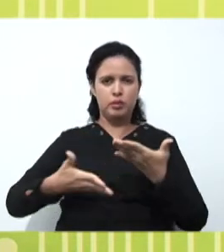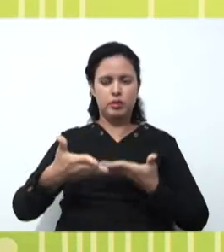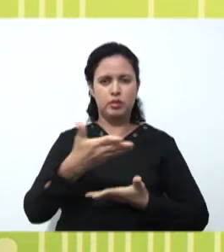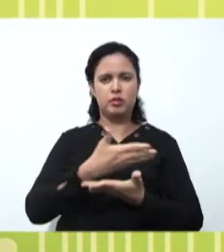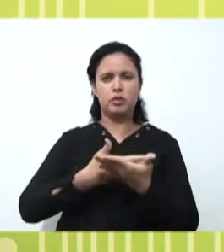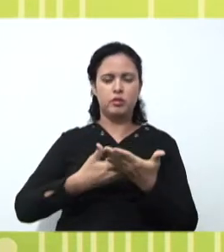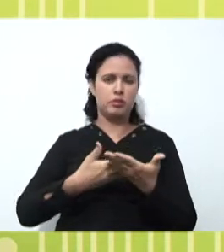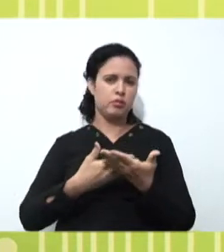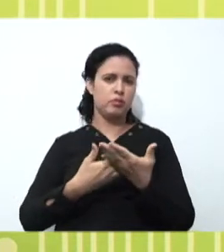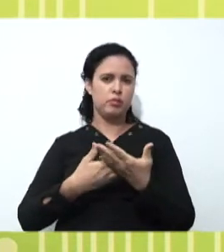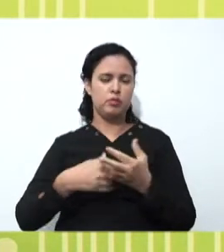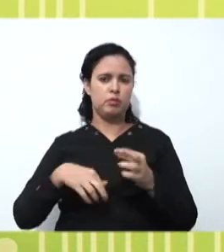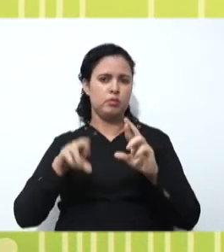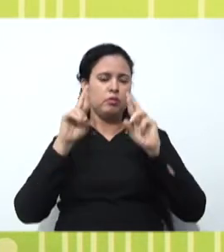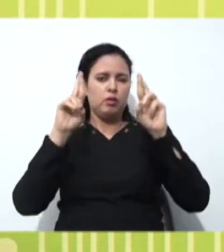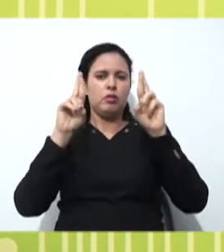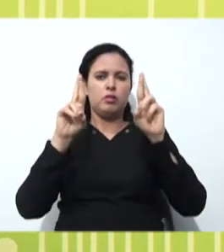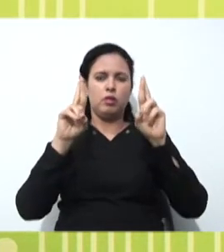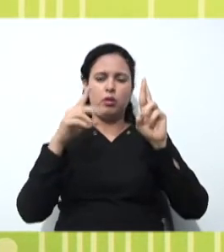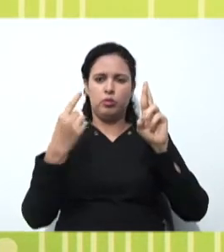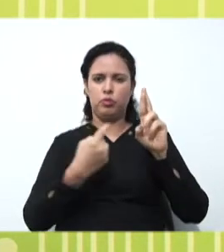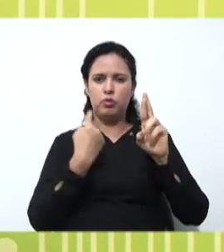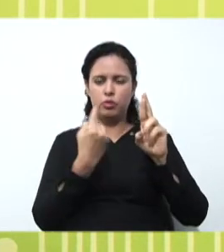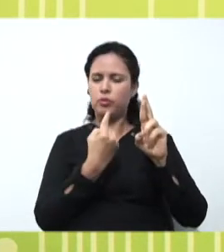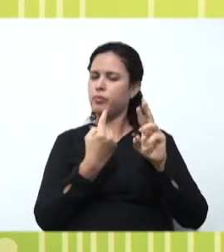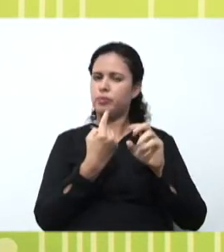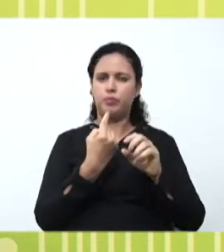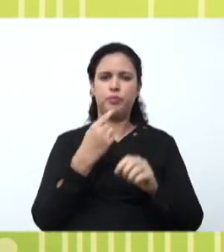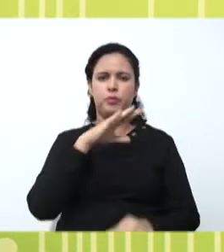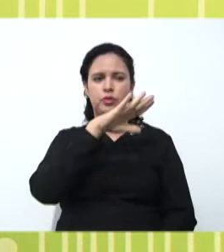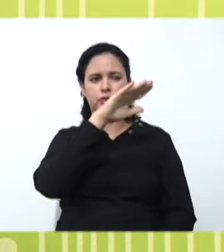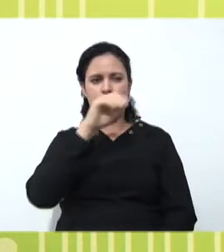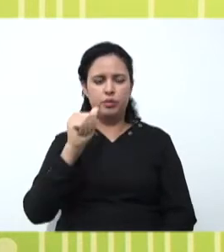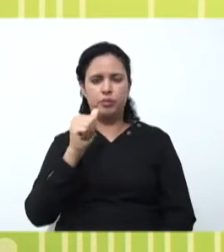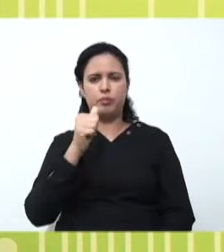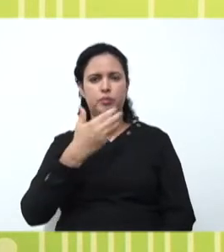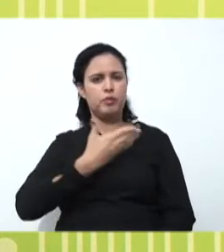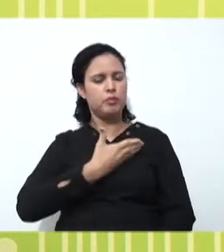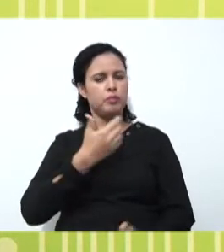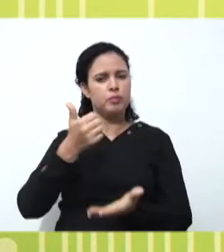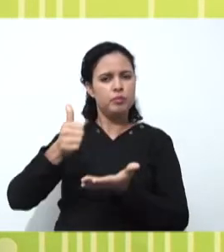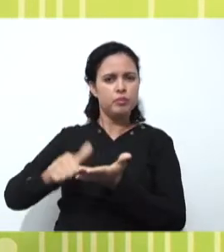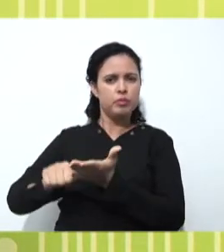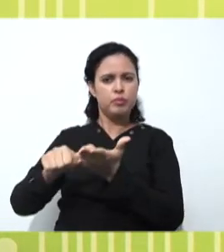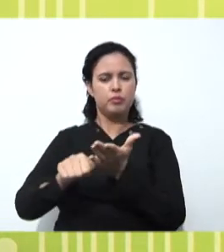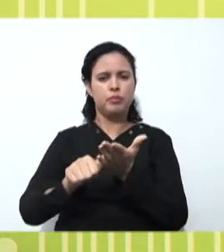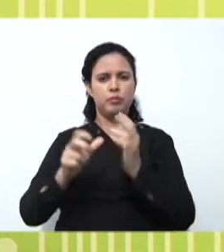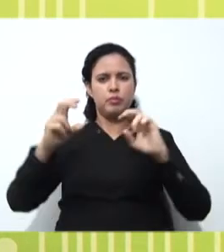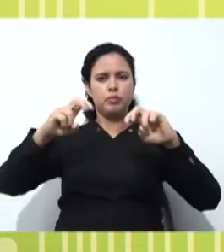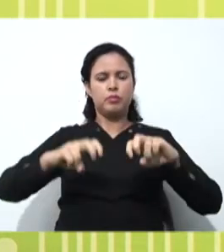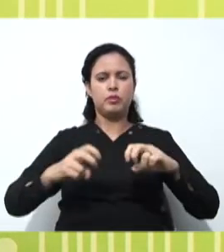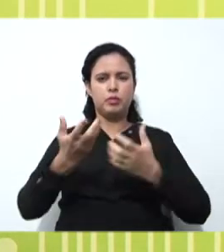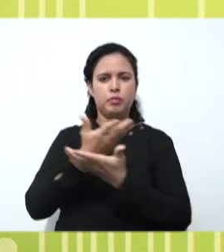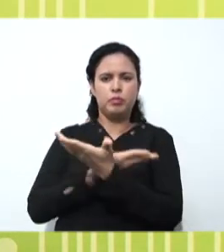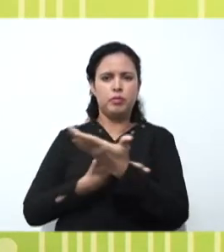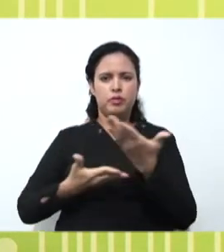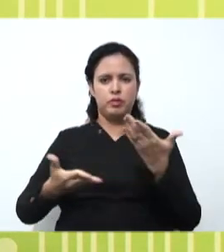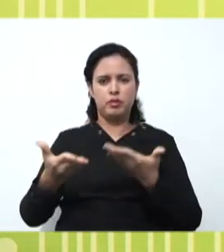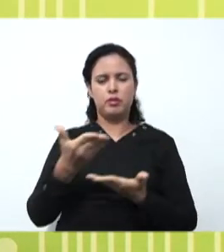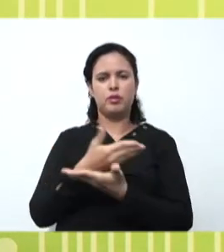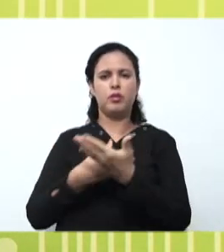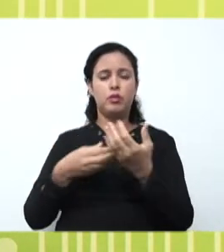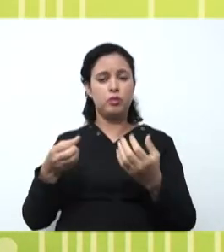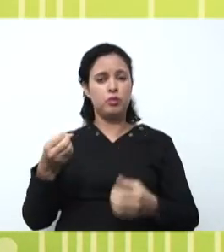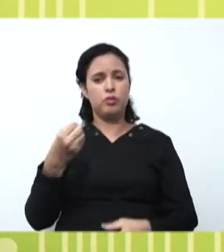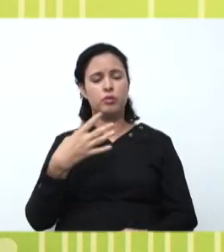Eu não posso decidir coisas sozinhas, então eu tenho que chamar meu colega associado para a gente compartilhar essas inovações